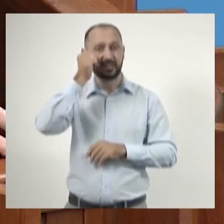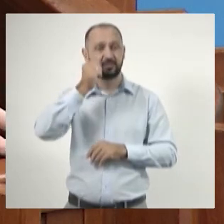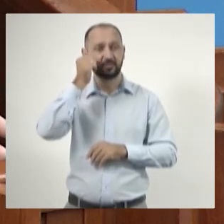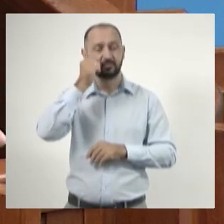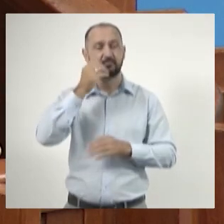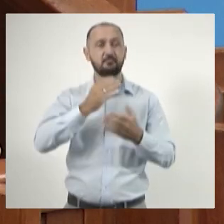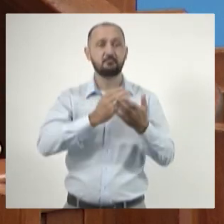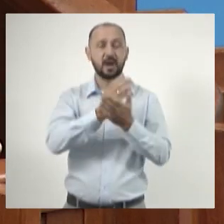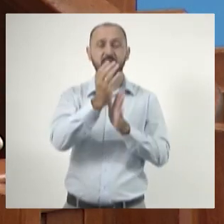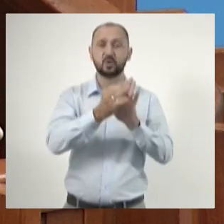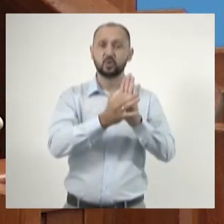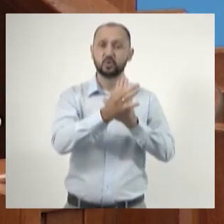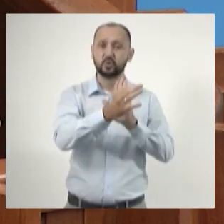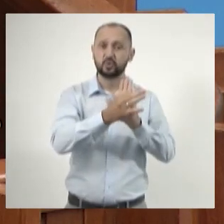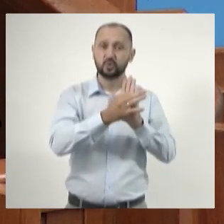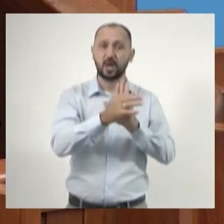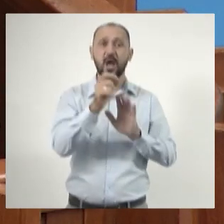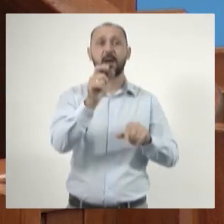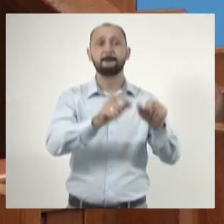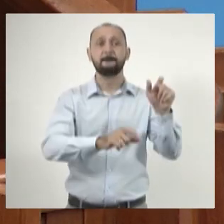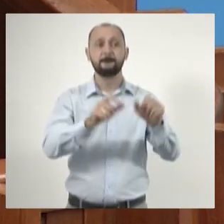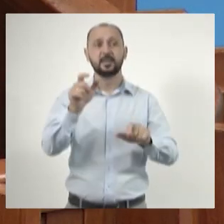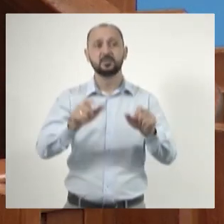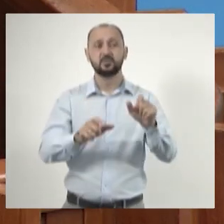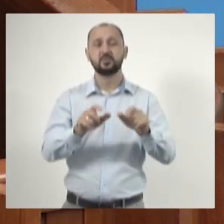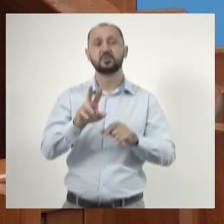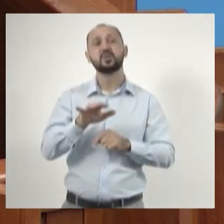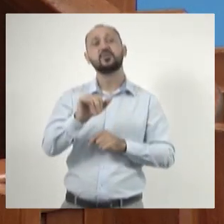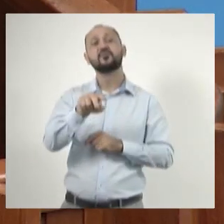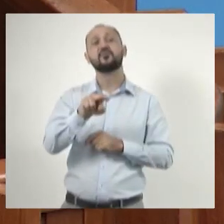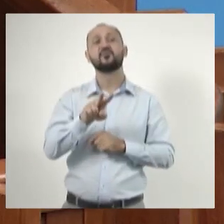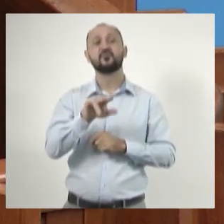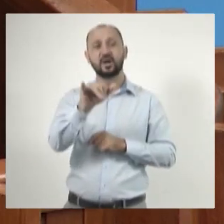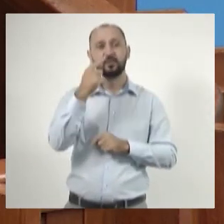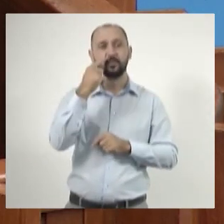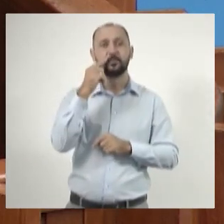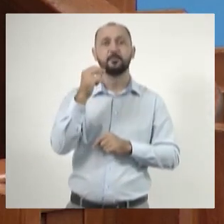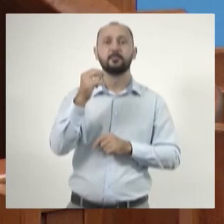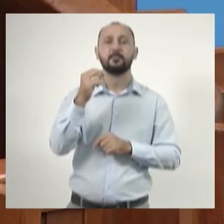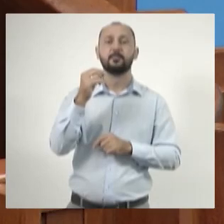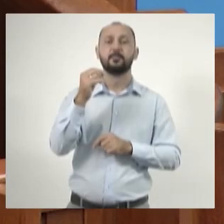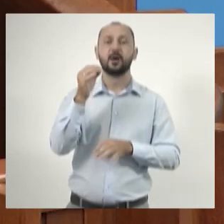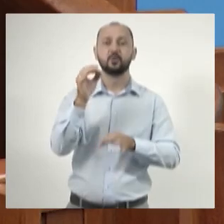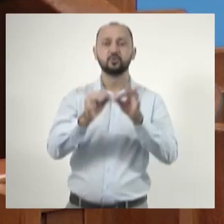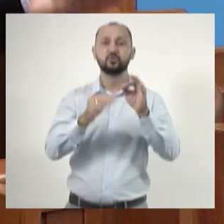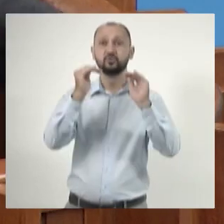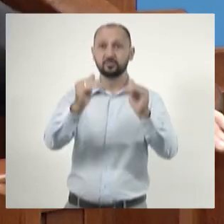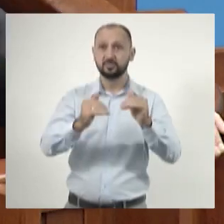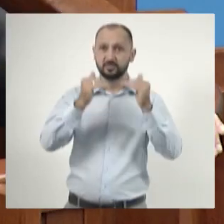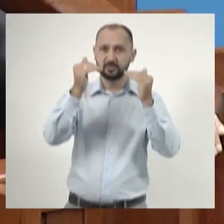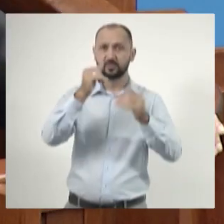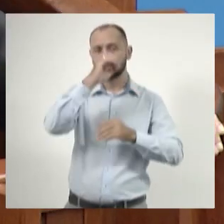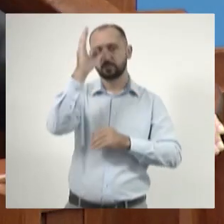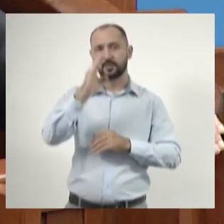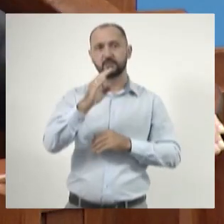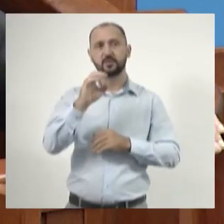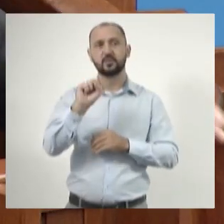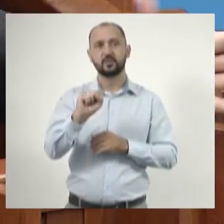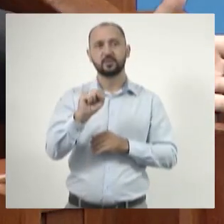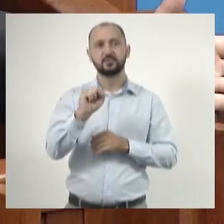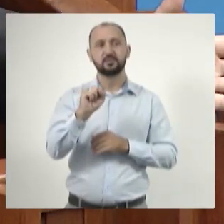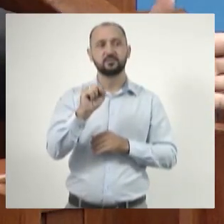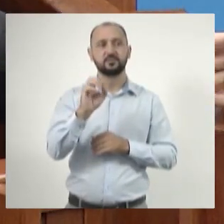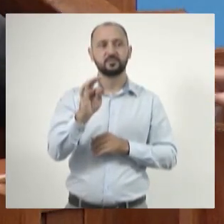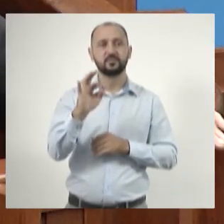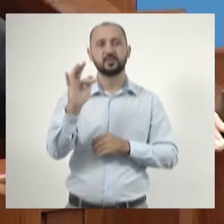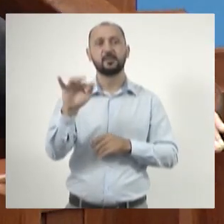aprova a indicação das pessoas que vão para a justiça maior do Brasil, que é o STF, só